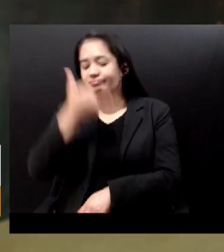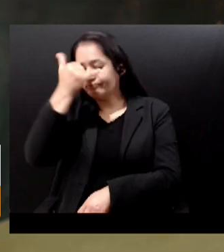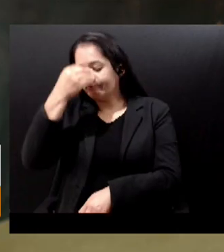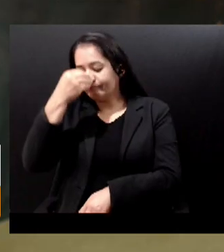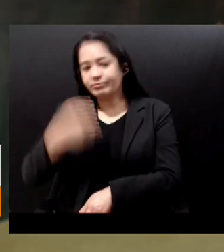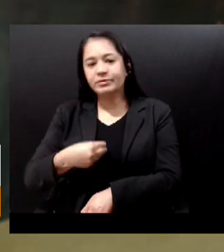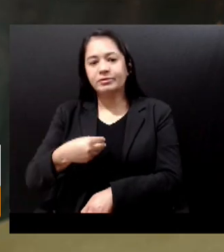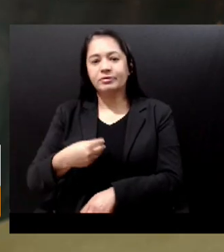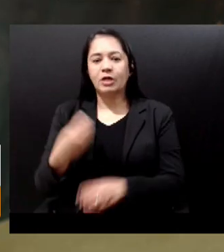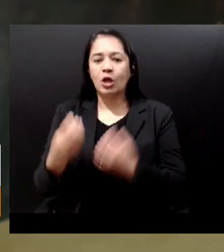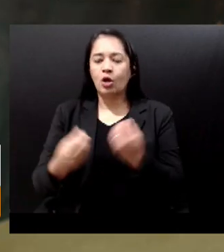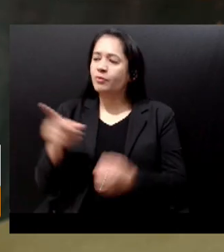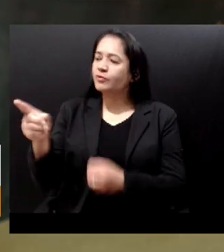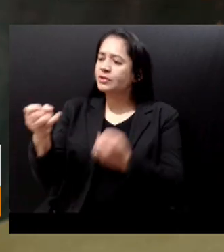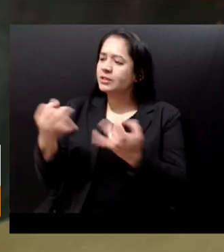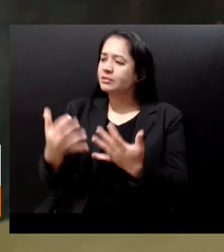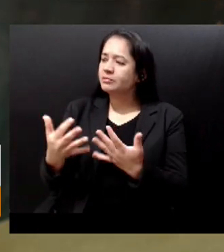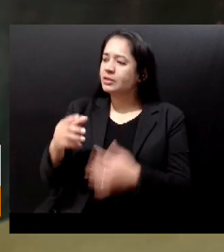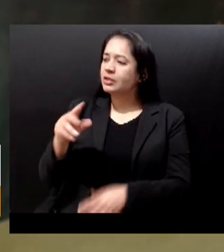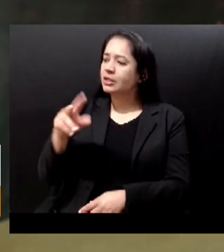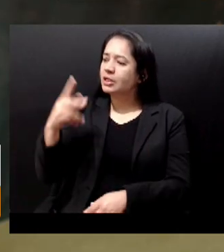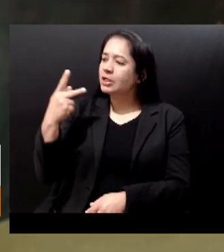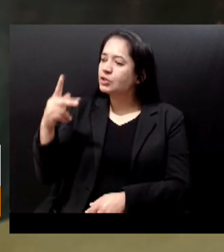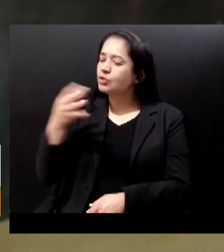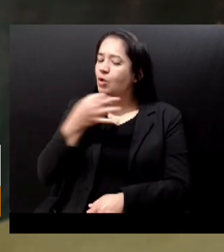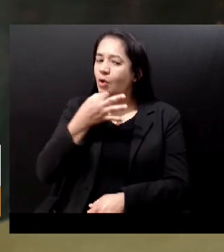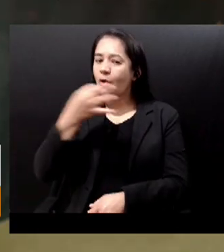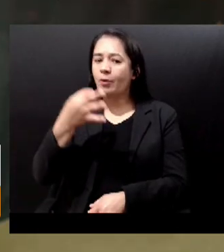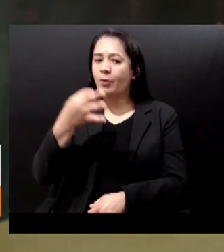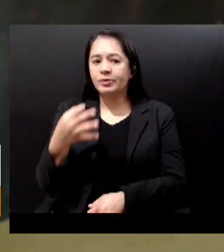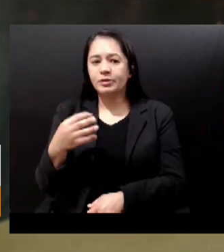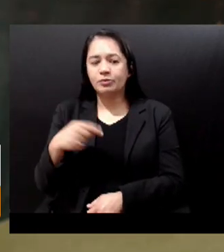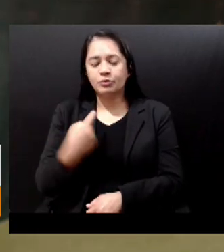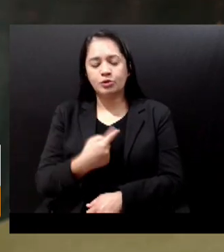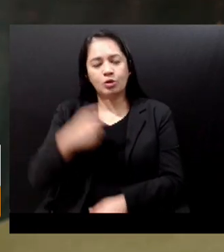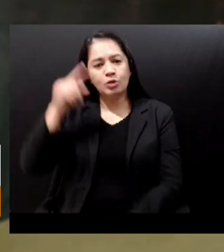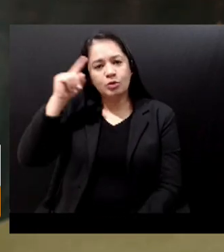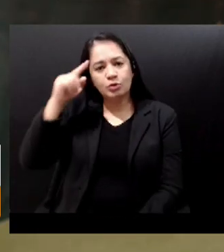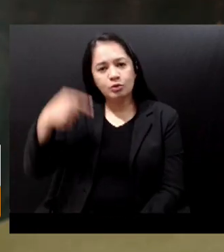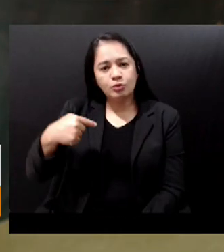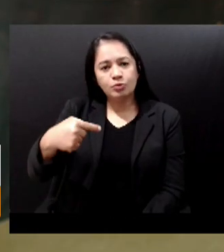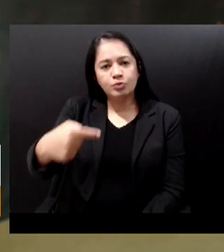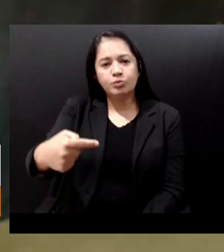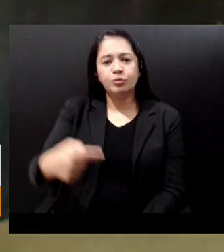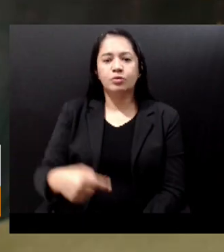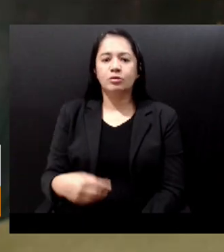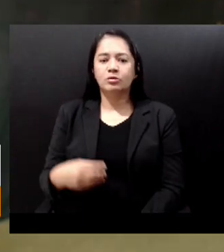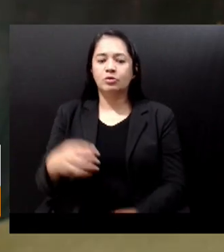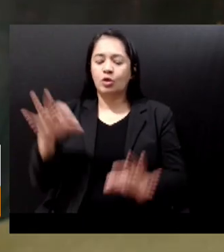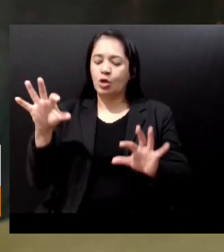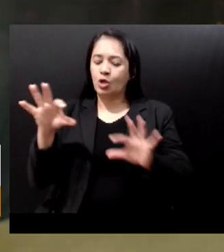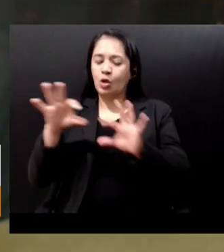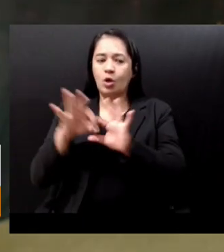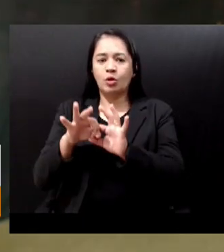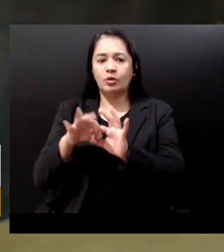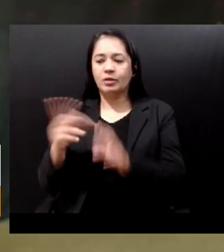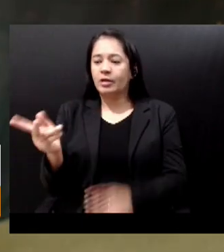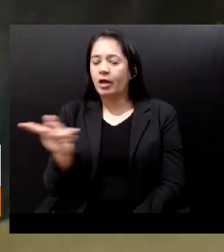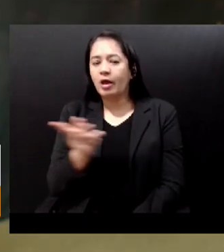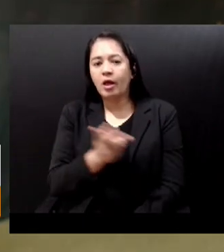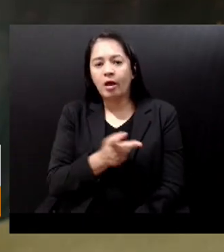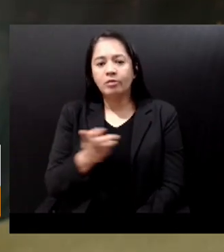educador físico, enfim, a autossabotagem para o nosso dia, em conexão com essas 2 palavras, motivação